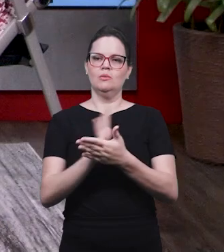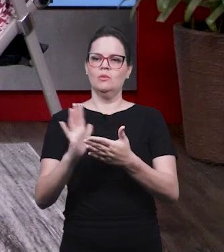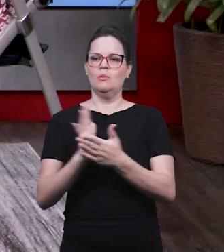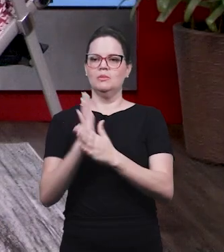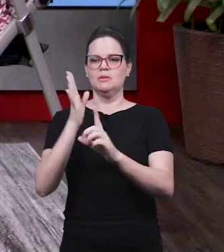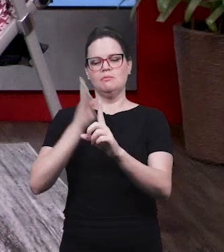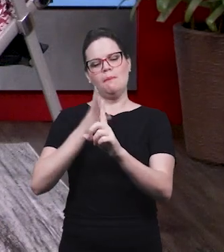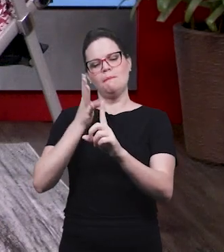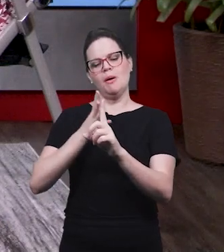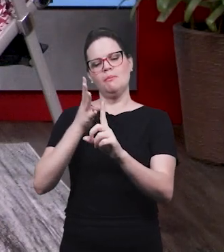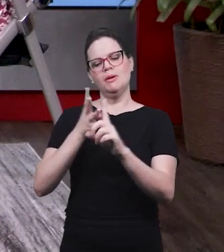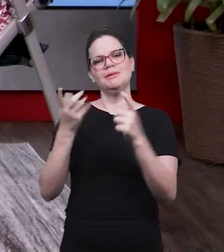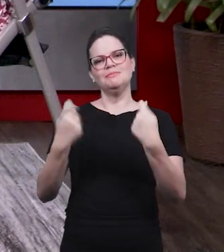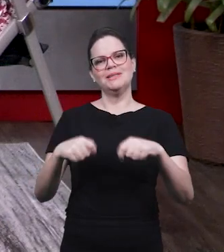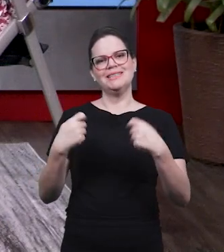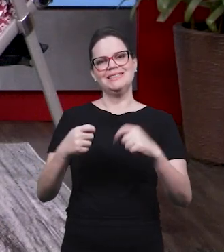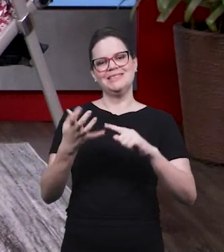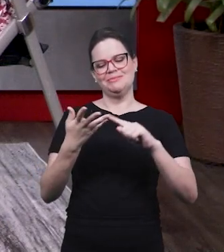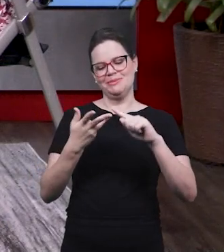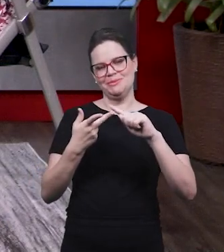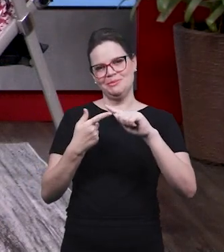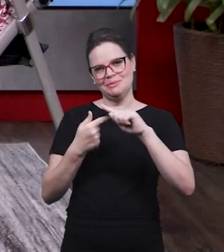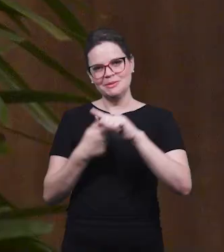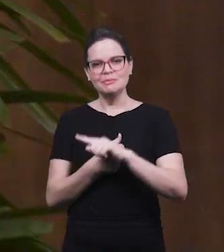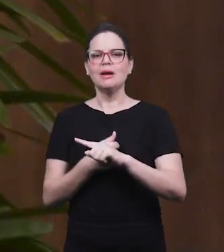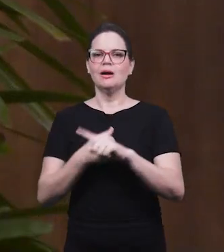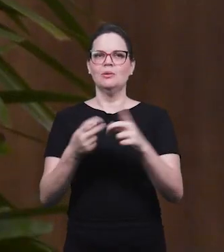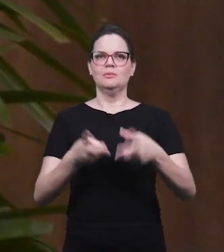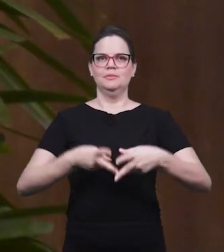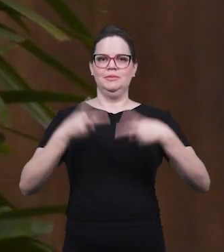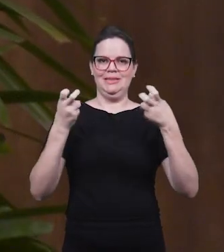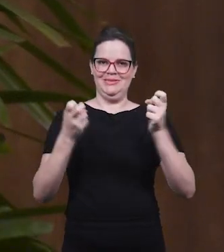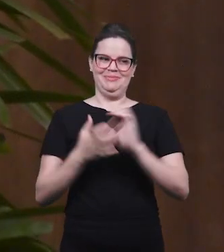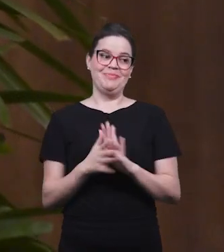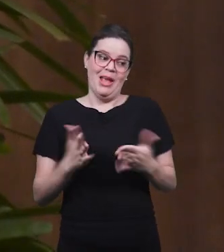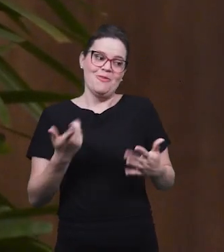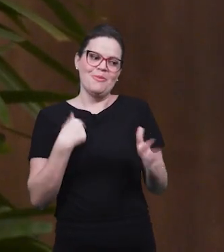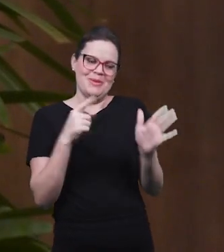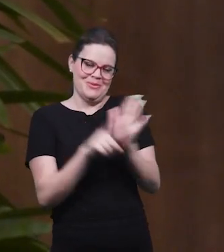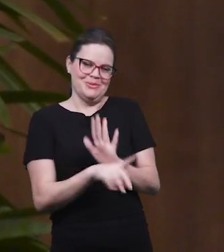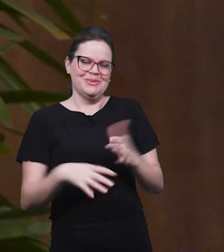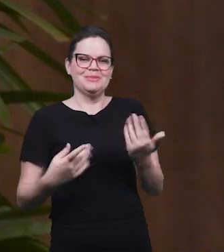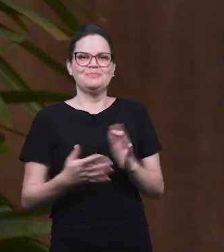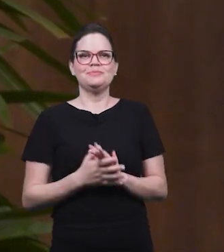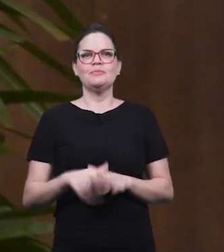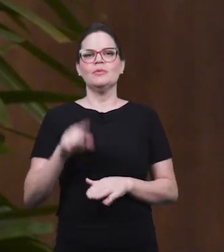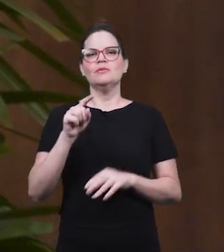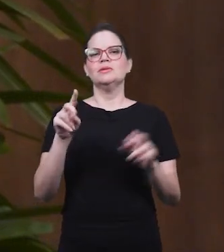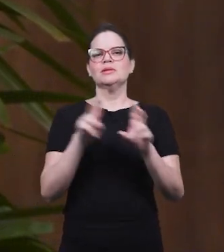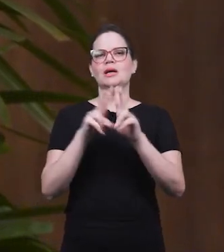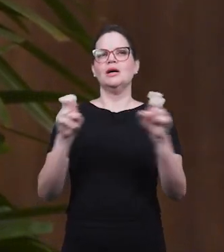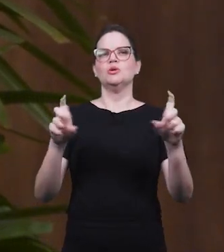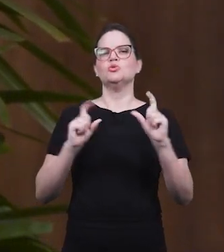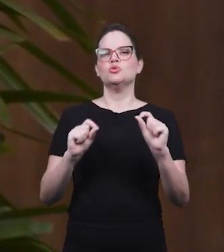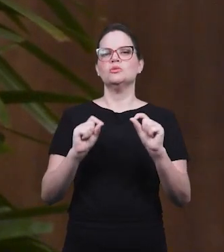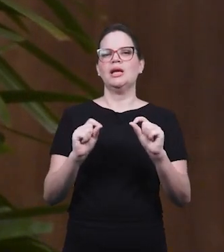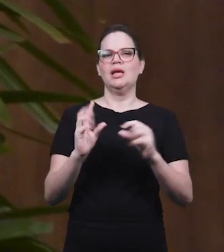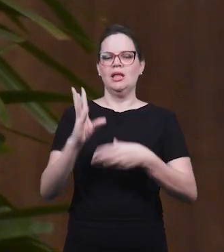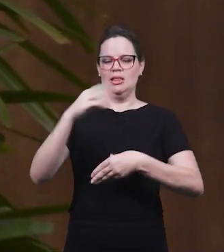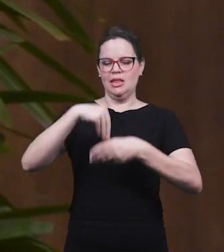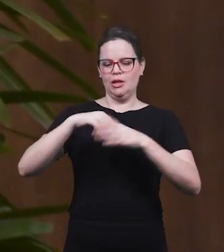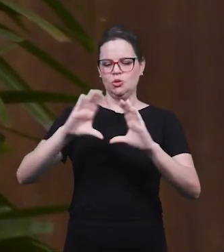só para ficar pescando e perguntando. Quanto a essa questão que você falou sobre a aceitação dos